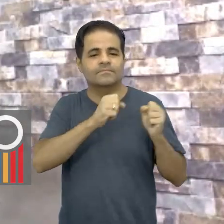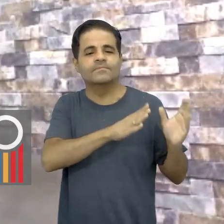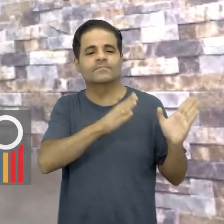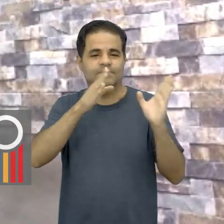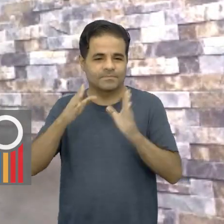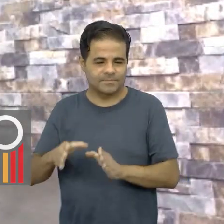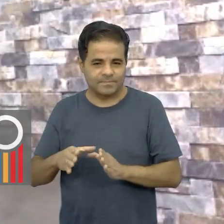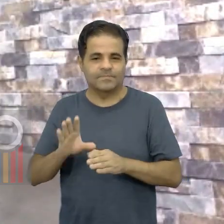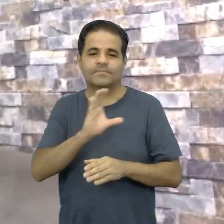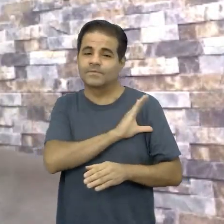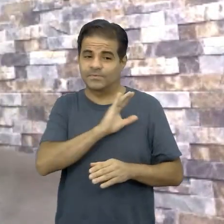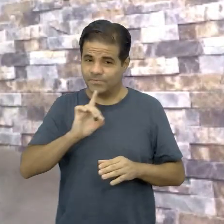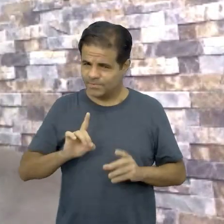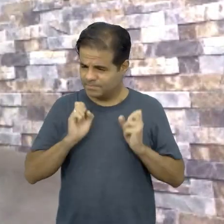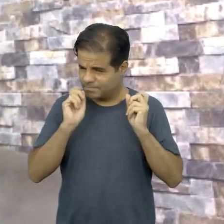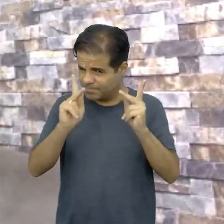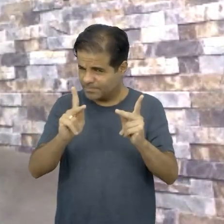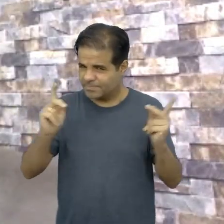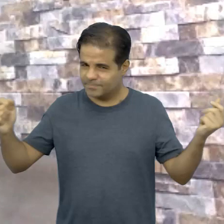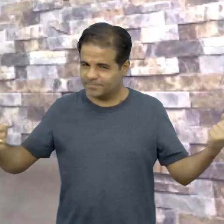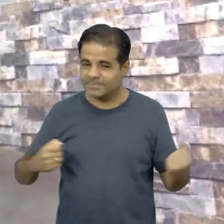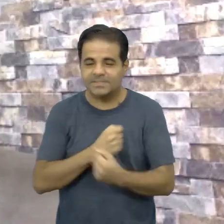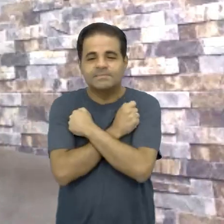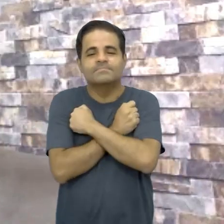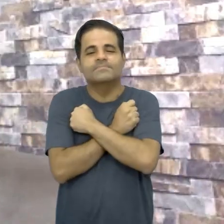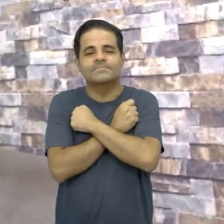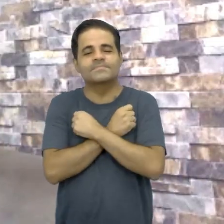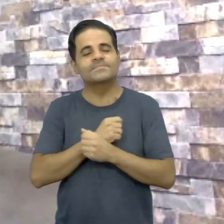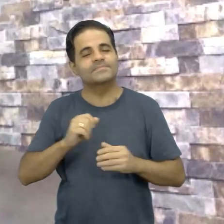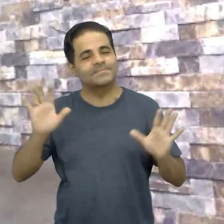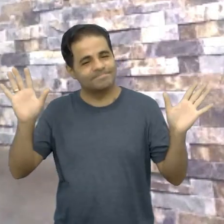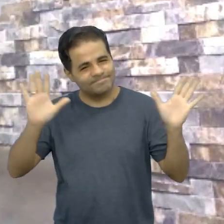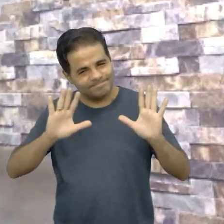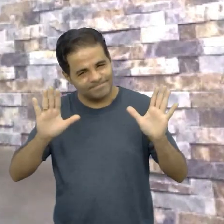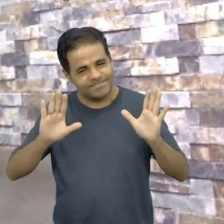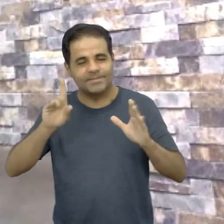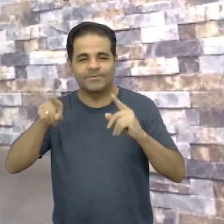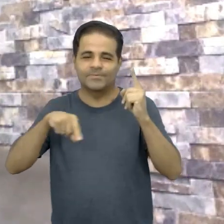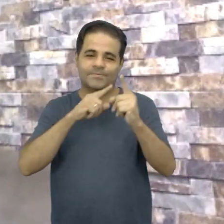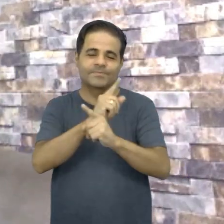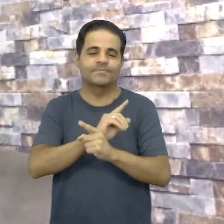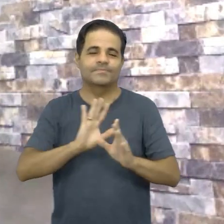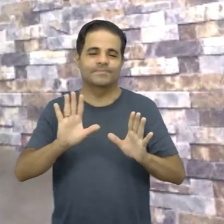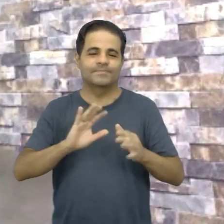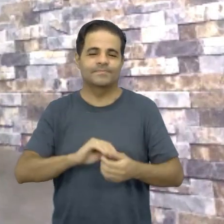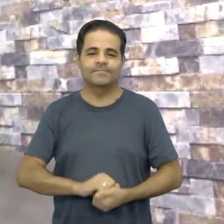com a nossa coordenadora. Então, um grande abraço a todos e até mais.